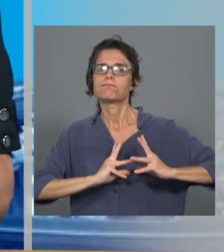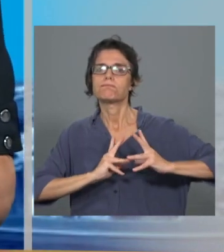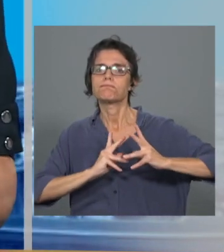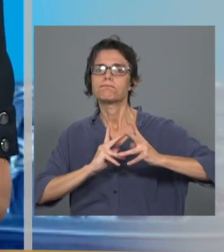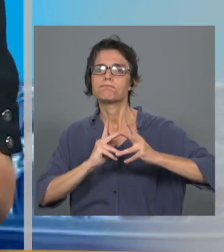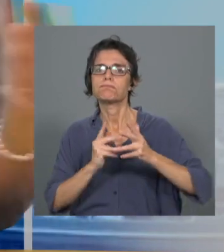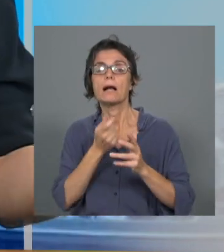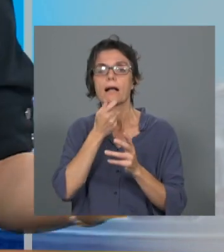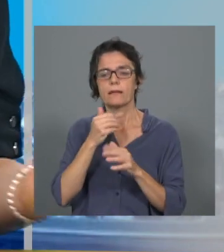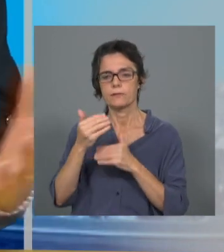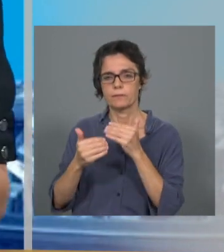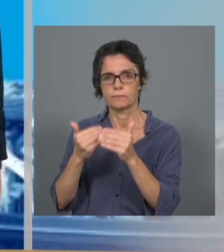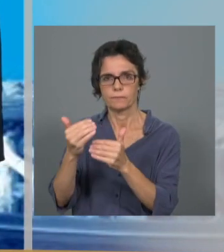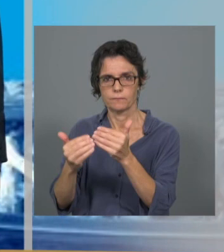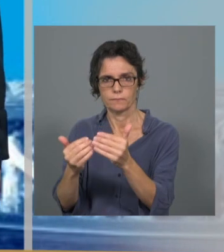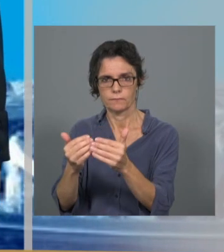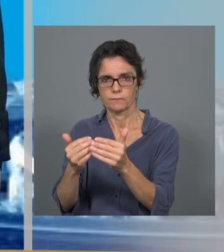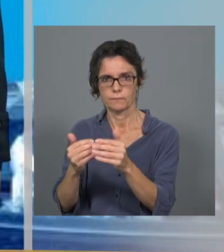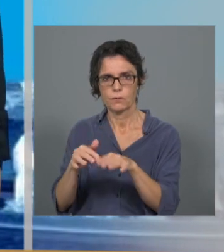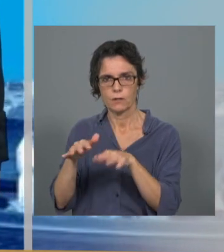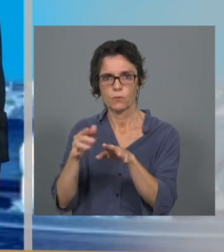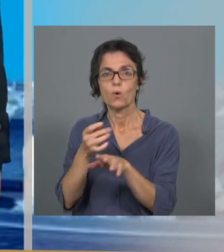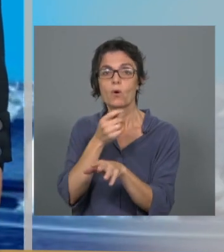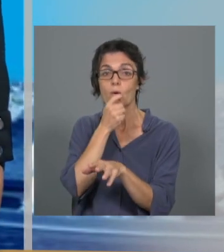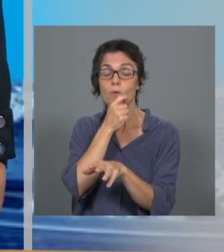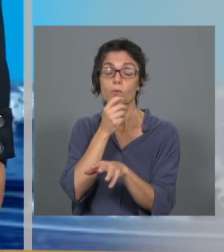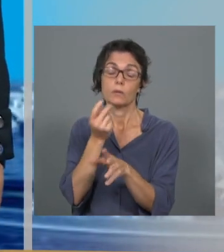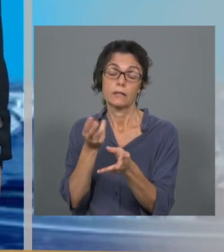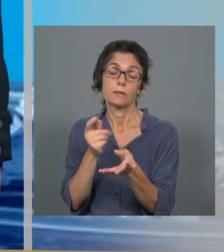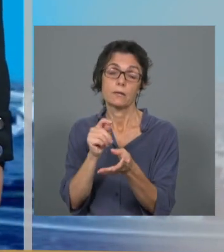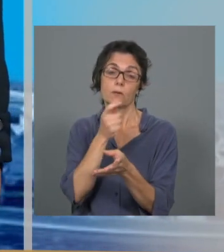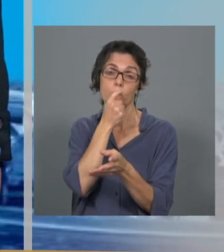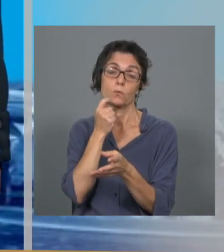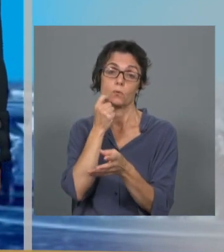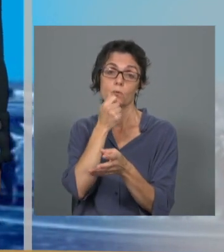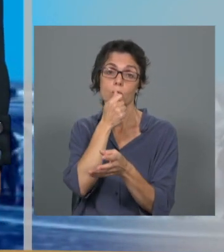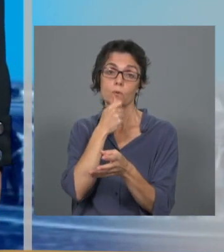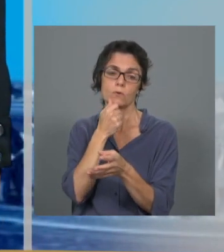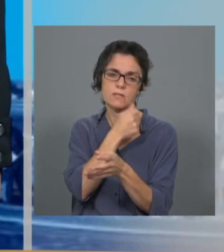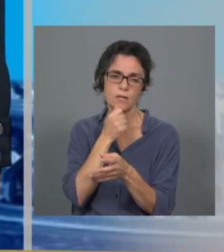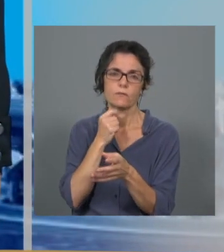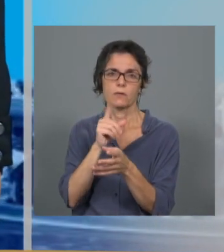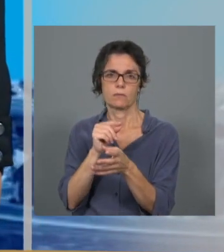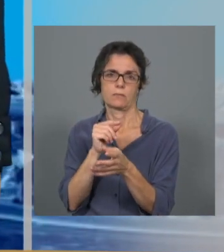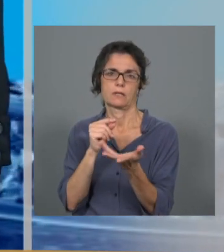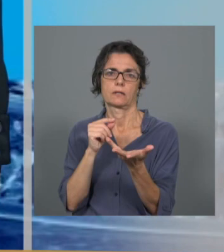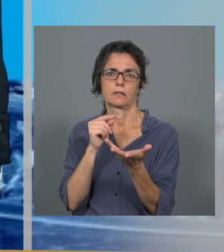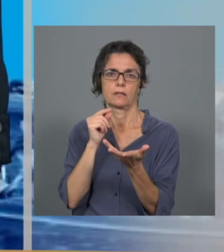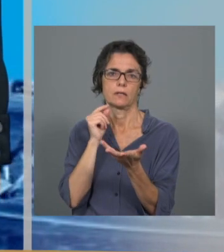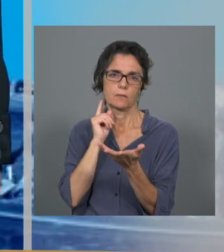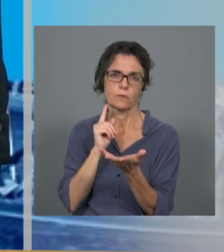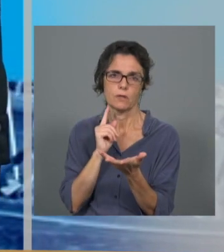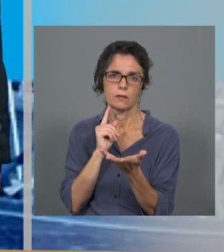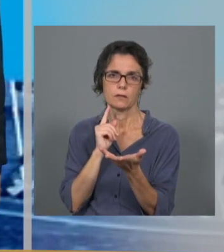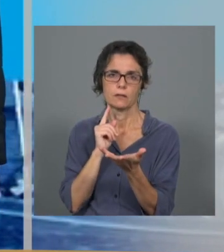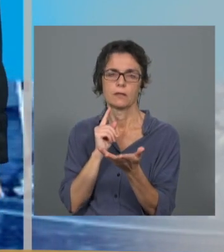sacrifício, portanto que as coisas não surgem do acaso, e acredito que seja de facto um grande meio de evangelização, porque